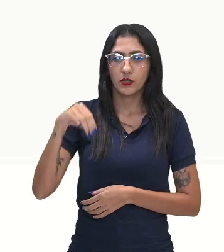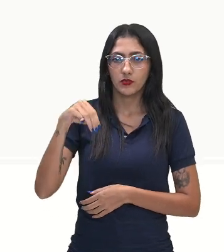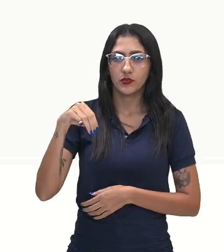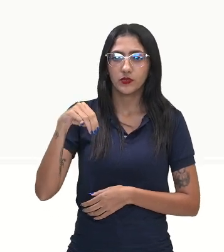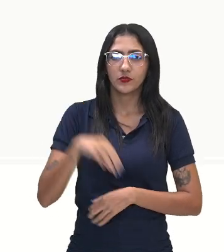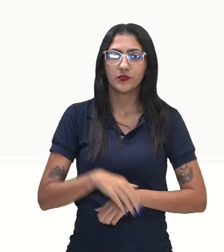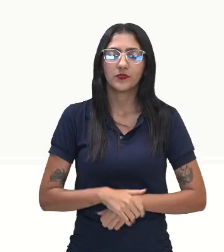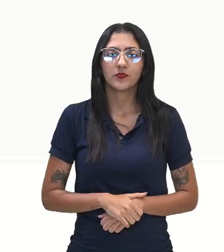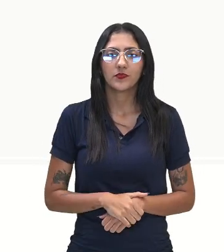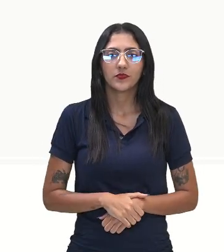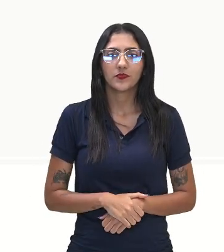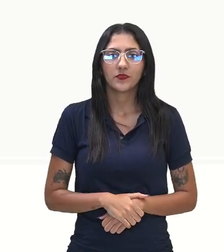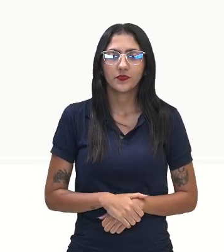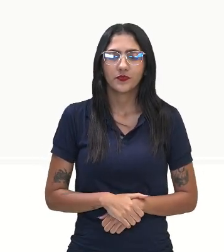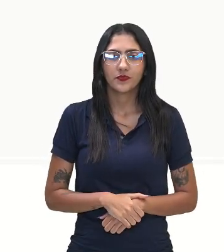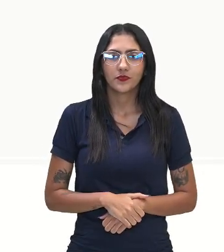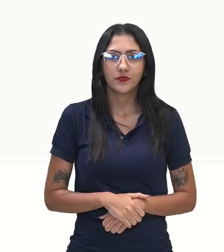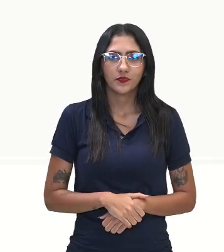metros.